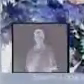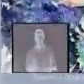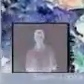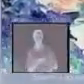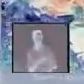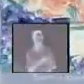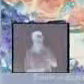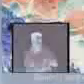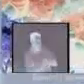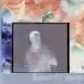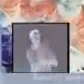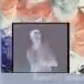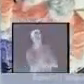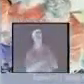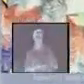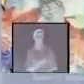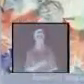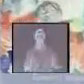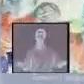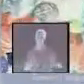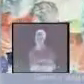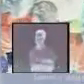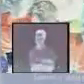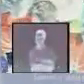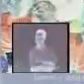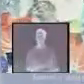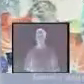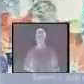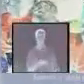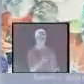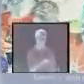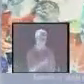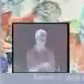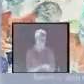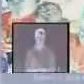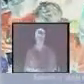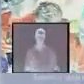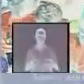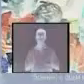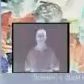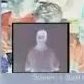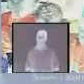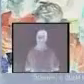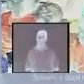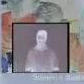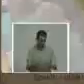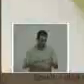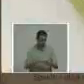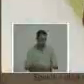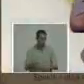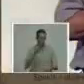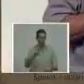a fonte dessa vitória. É aqui que fica remoendo as nossas vitórias ou as